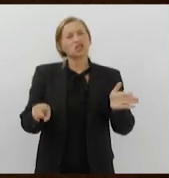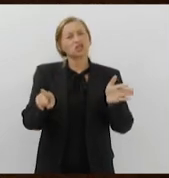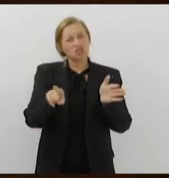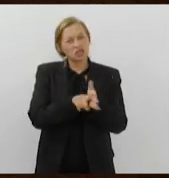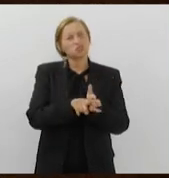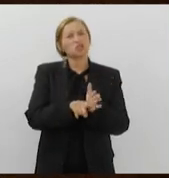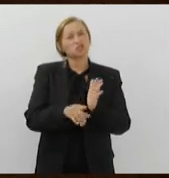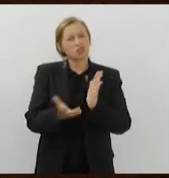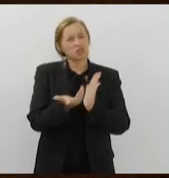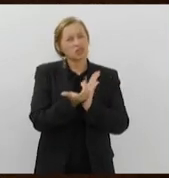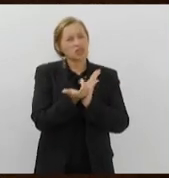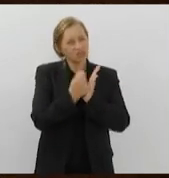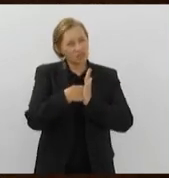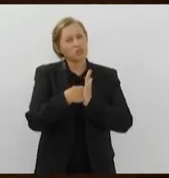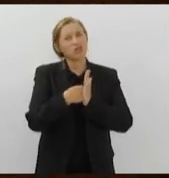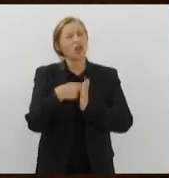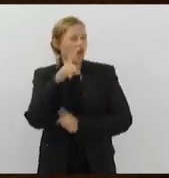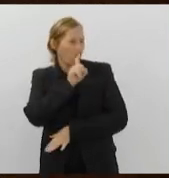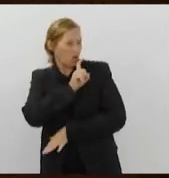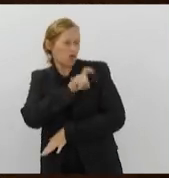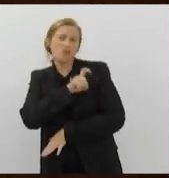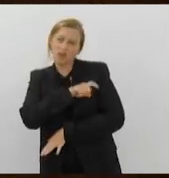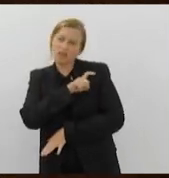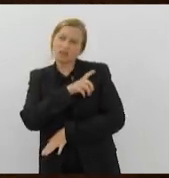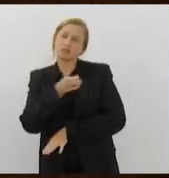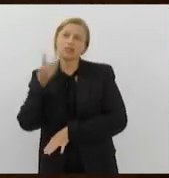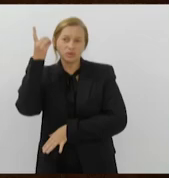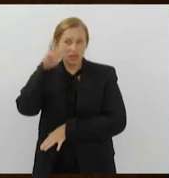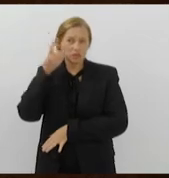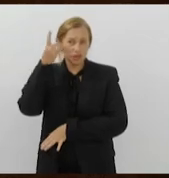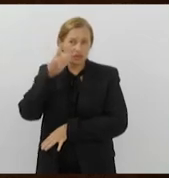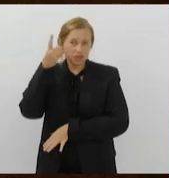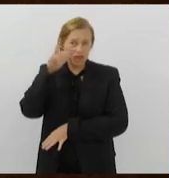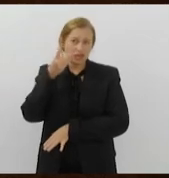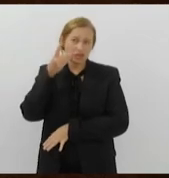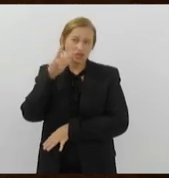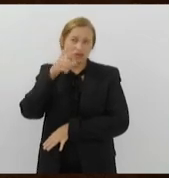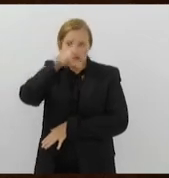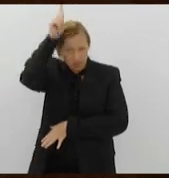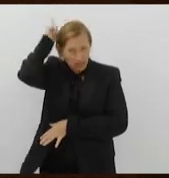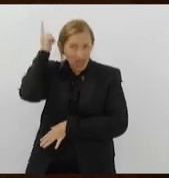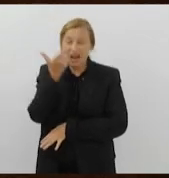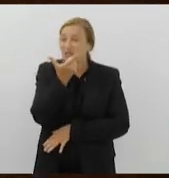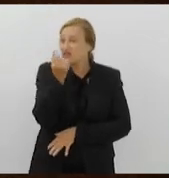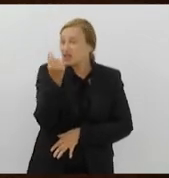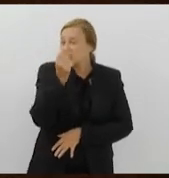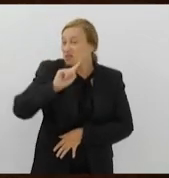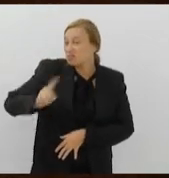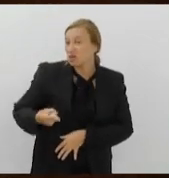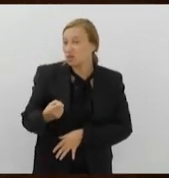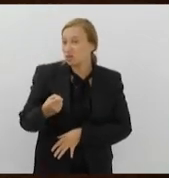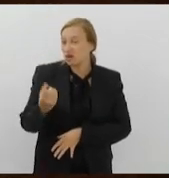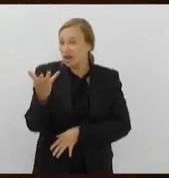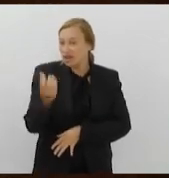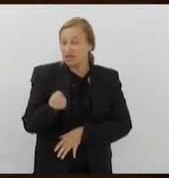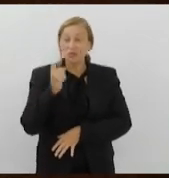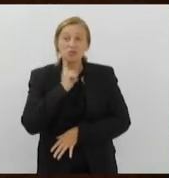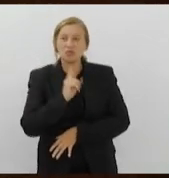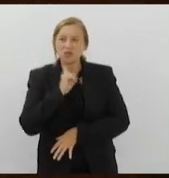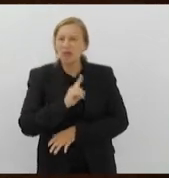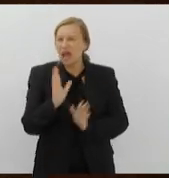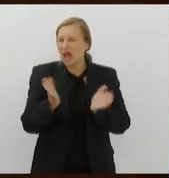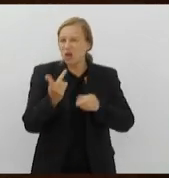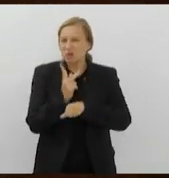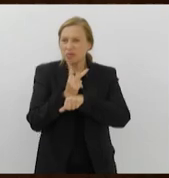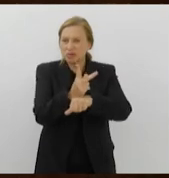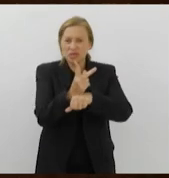covardia. Bem disse aqui o deputado Luiz Paulo aqui comigo, ela ganha 20 mil no Flamengo. Pô. Agora conseguiu uma premiação e não vai levar a